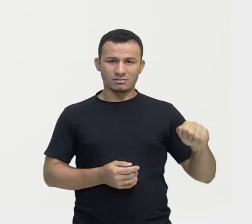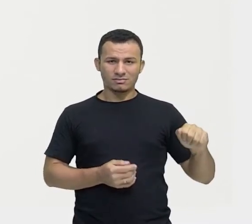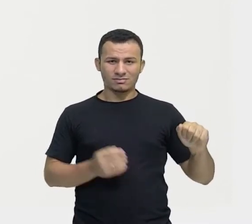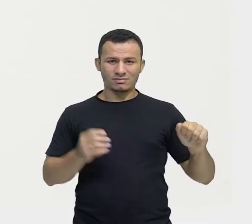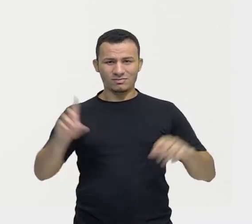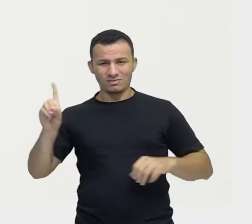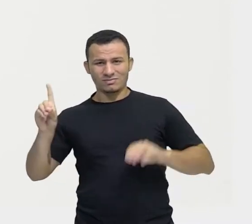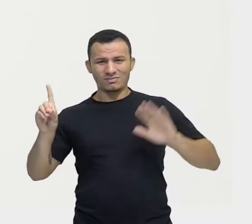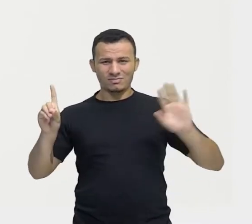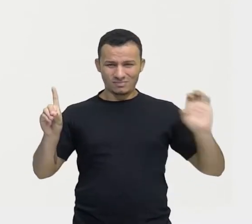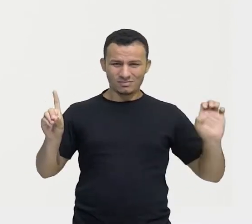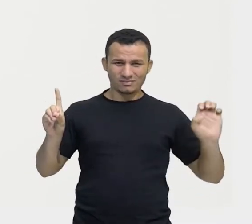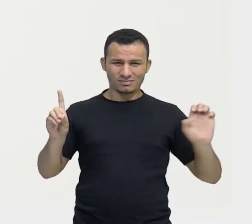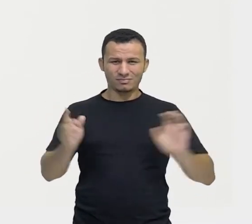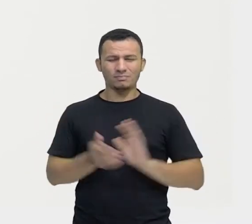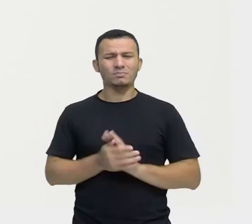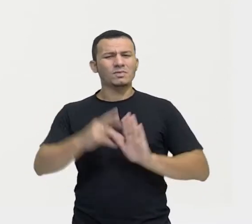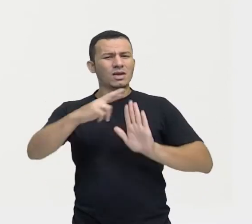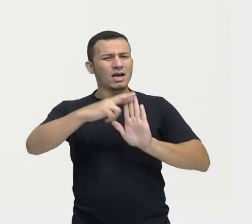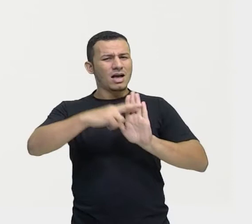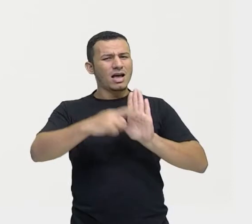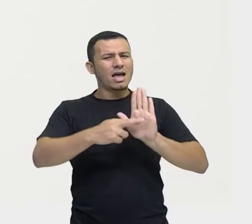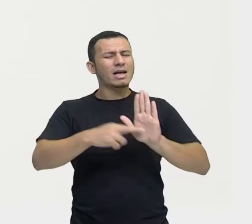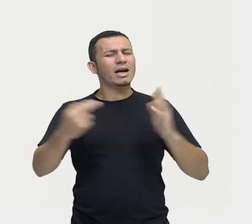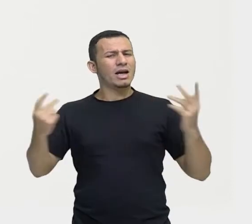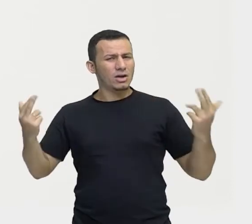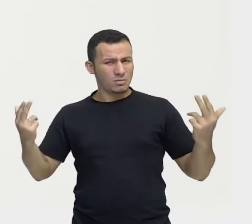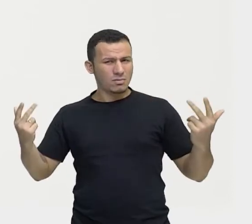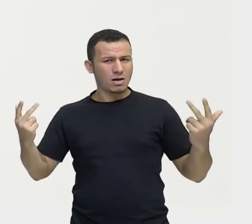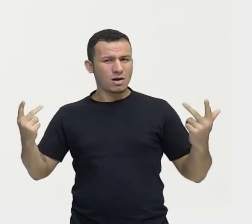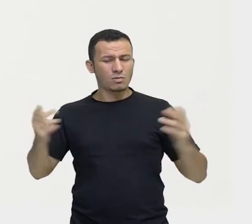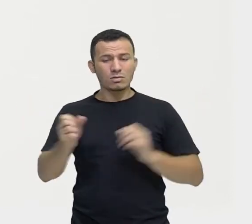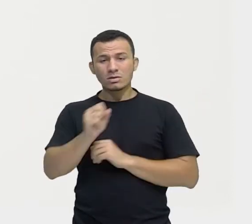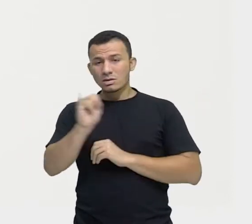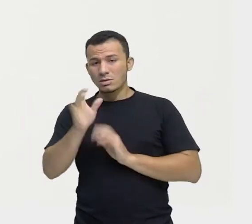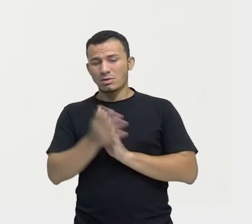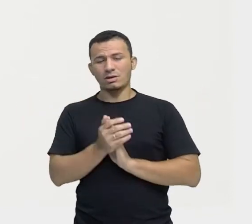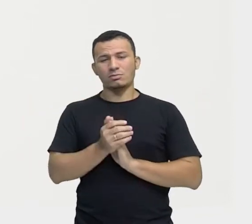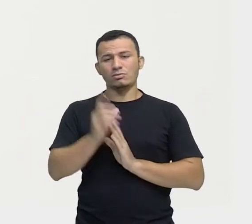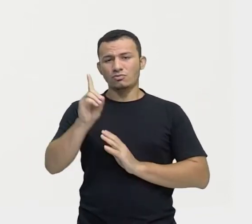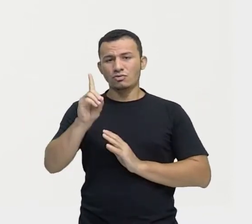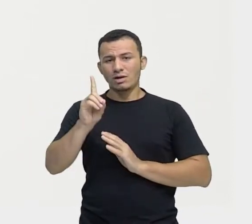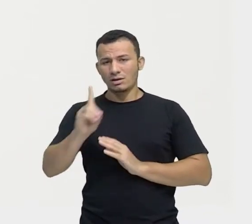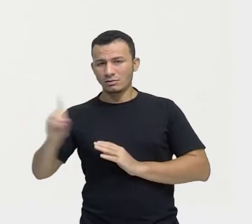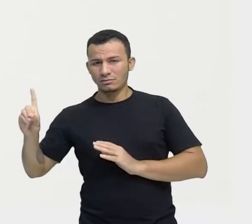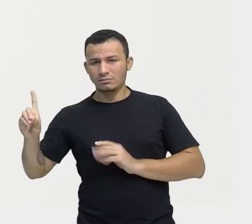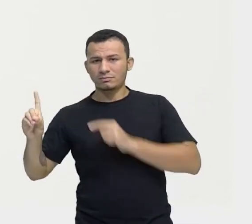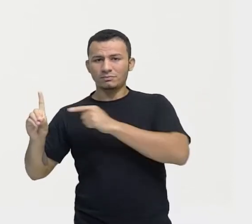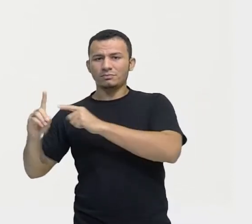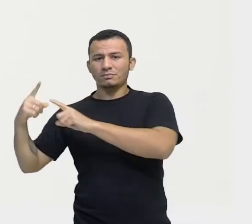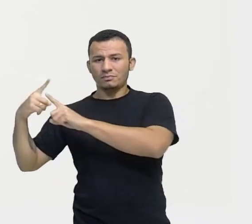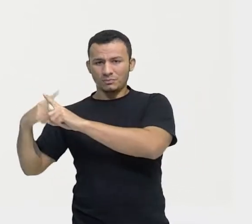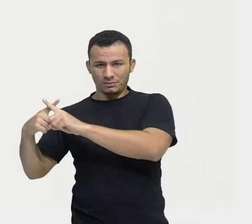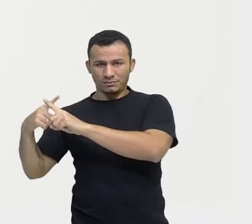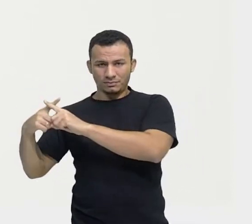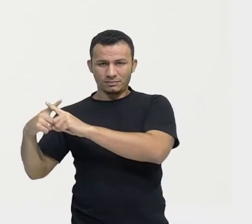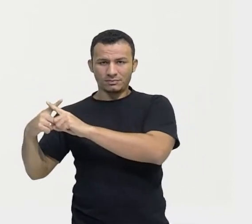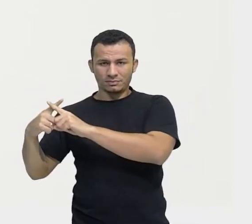O processo é o mesmo das outras tabelas. Andou para a direita, você multiplica,